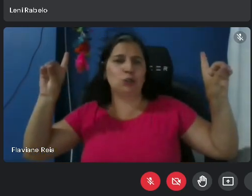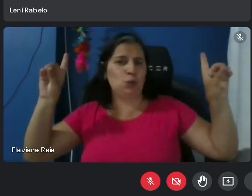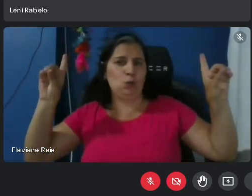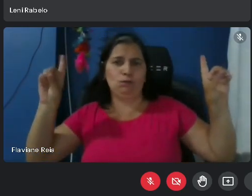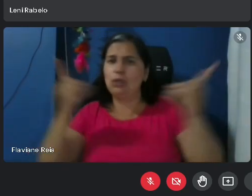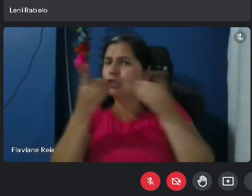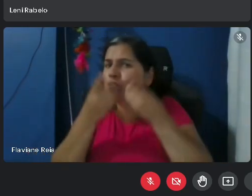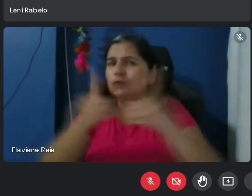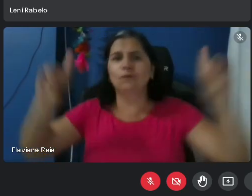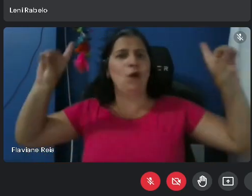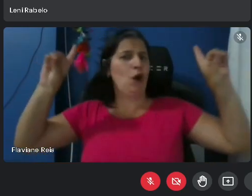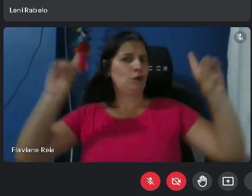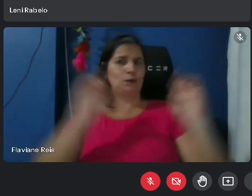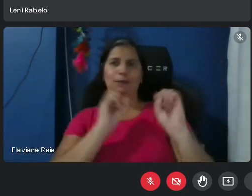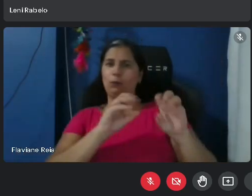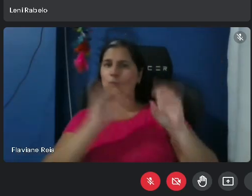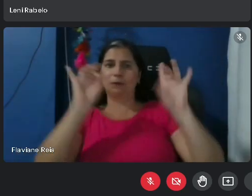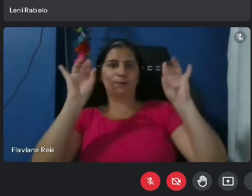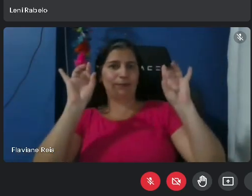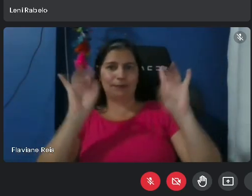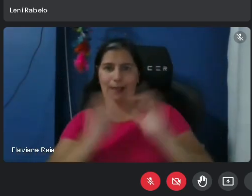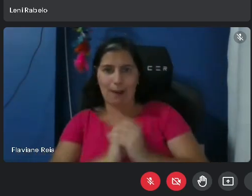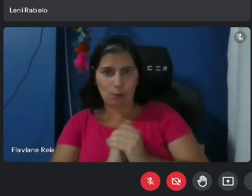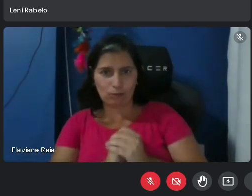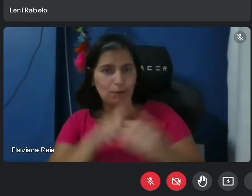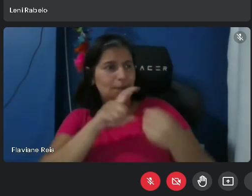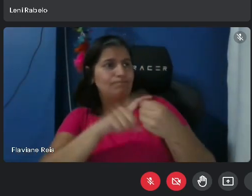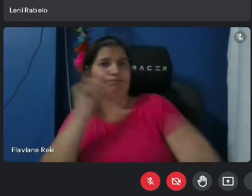E nós precisamos...